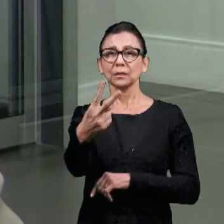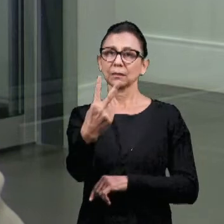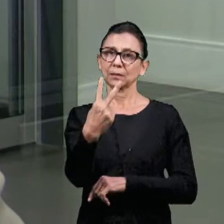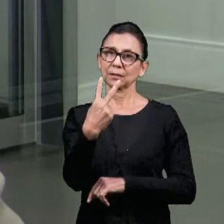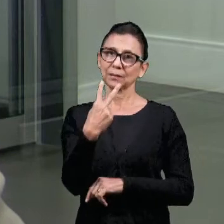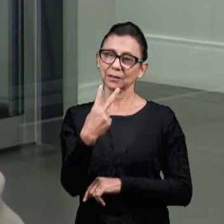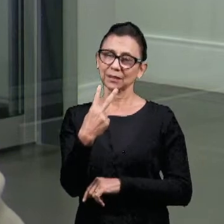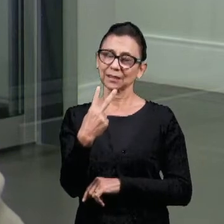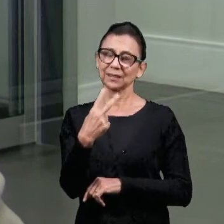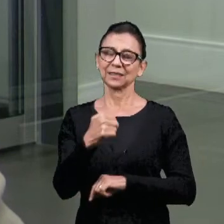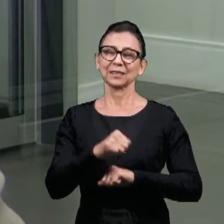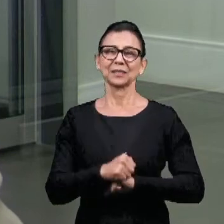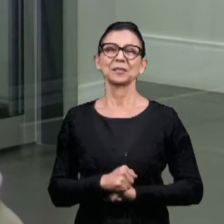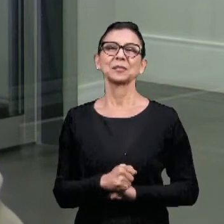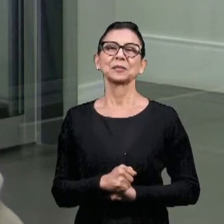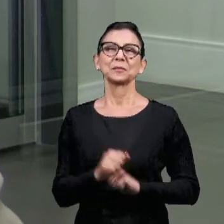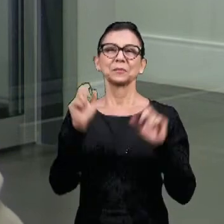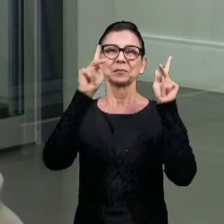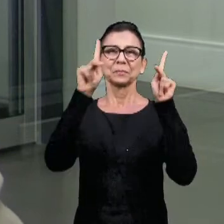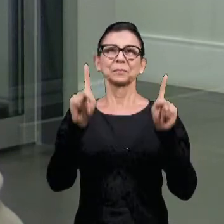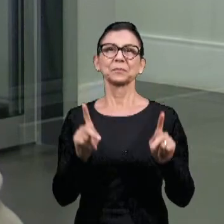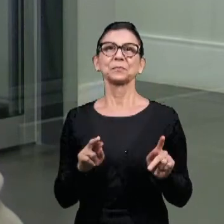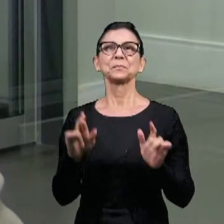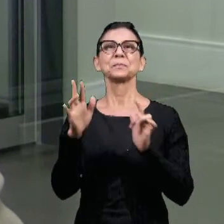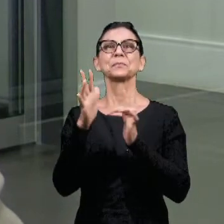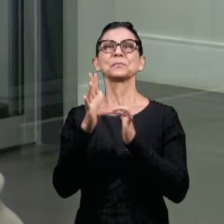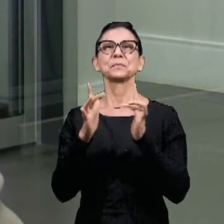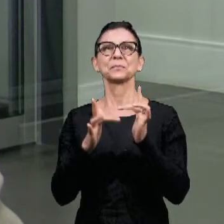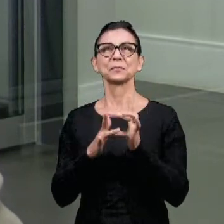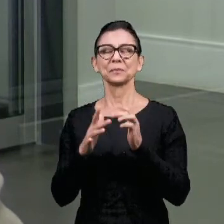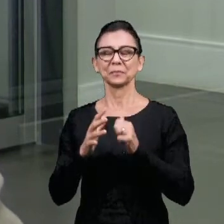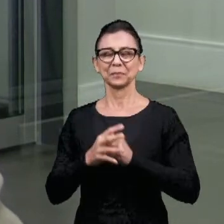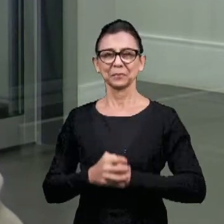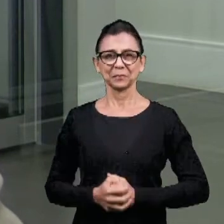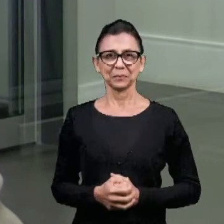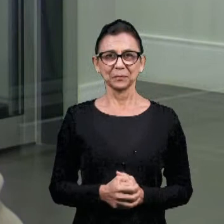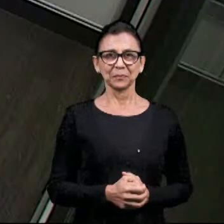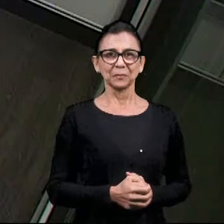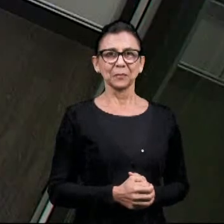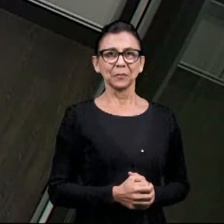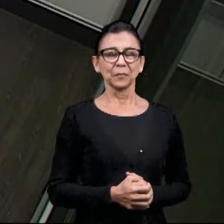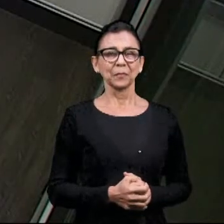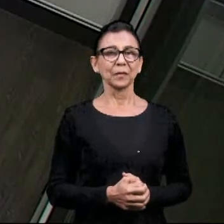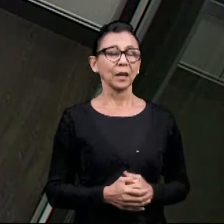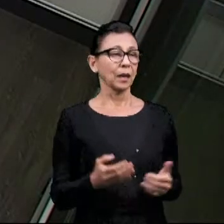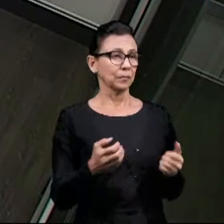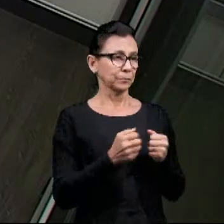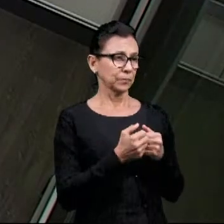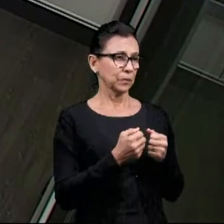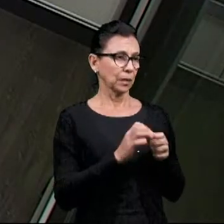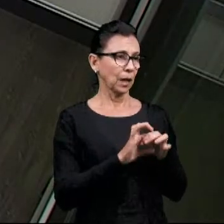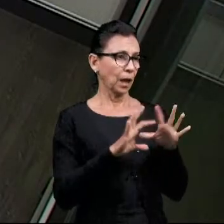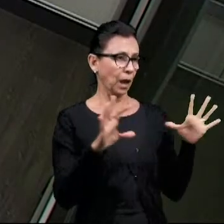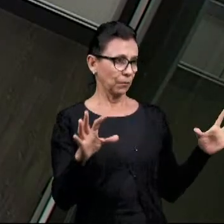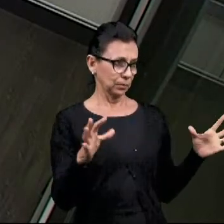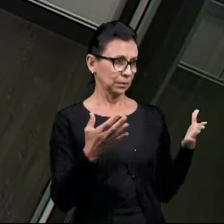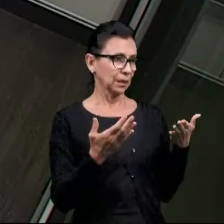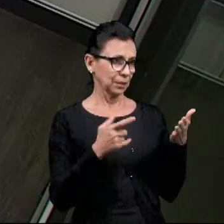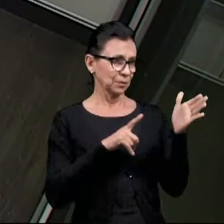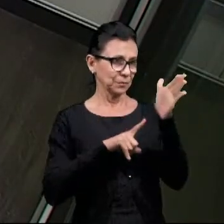A paz do Senhor Jesus. Amém. Pastor Josias, fica à vontade para fazer a introdução e a primeira pergunta já aqui para o pastor João da